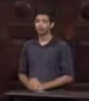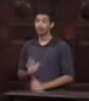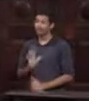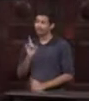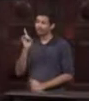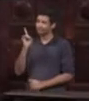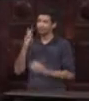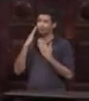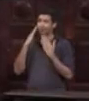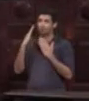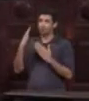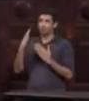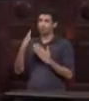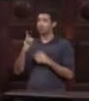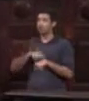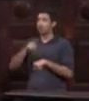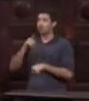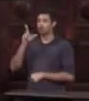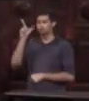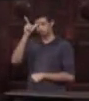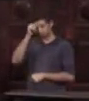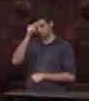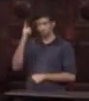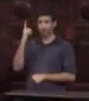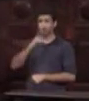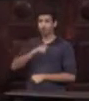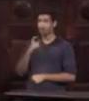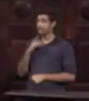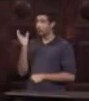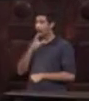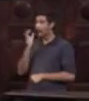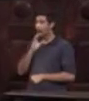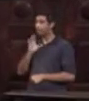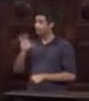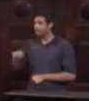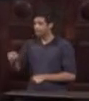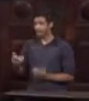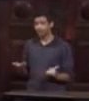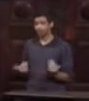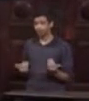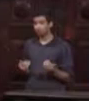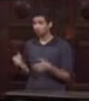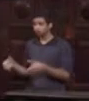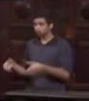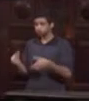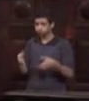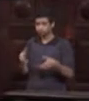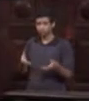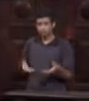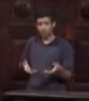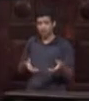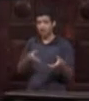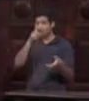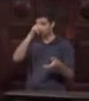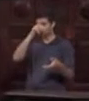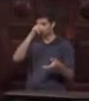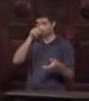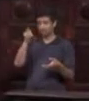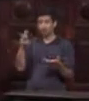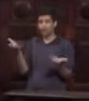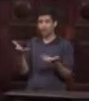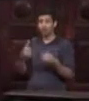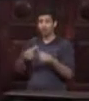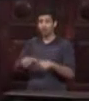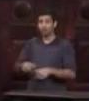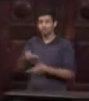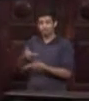a Deus que houve tempo hábil de socorrer esse adolescente, ser encaminhado para uma unidade hospitalar, onde ele se encontra ainda